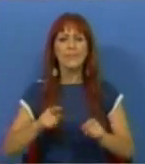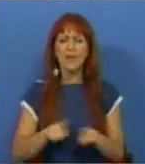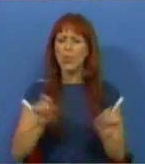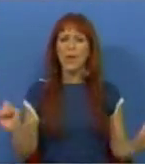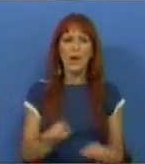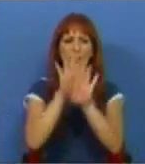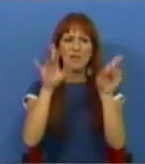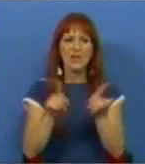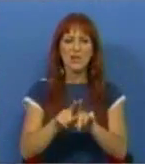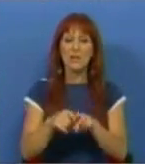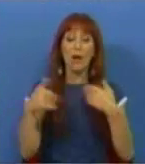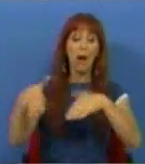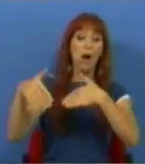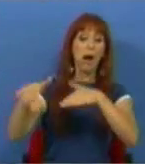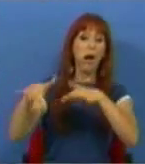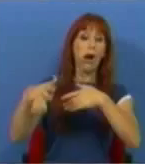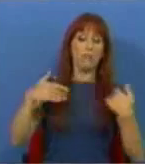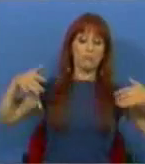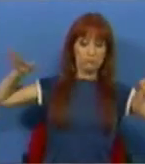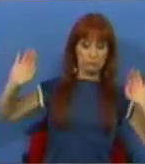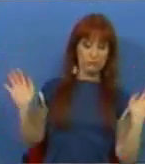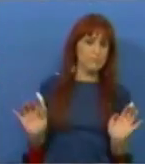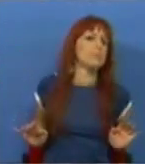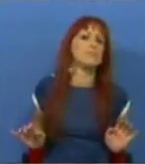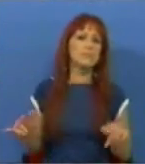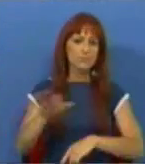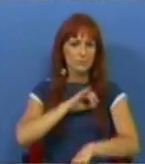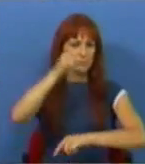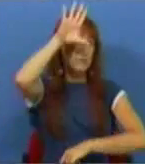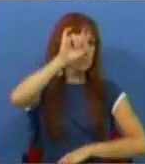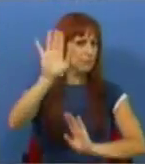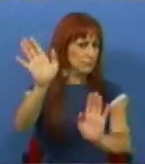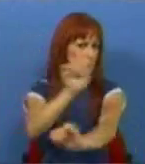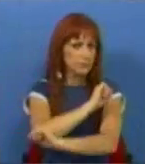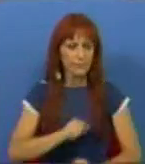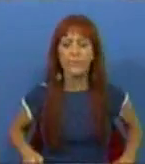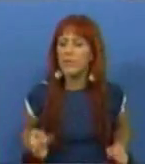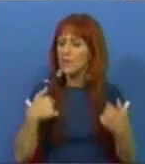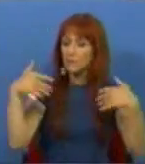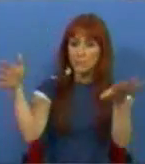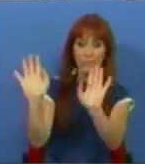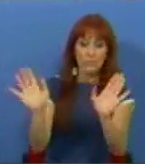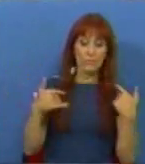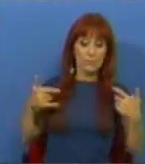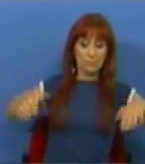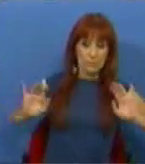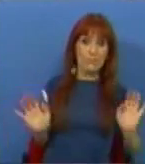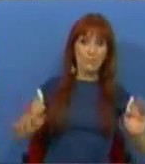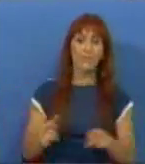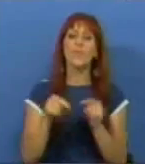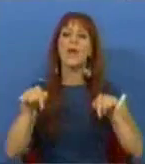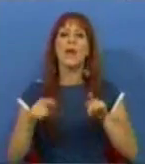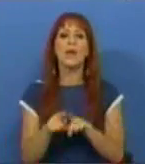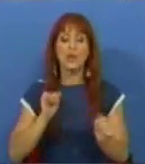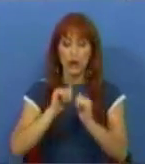muito claro, não sacuda a água do capote, Sr. Primeiro-Ministro. Não sacuda a água do capote. É